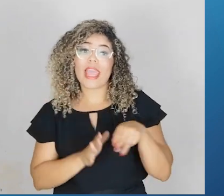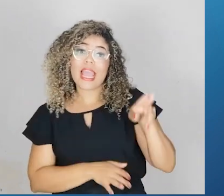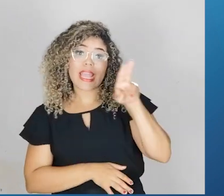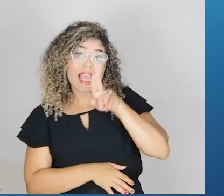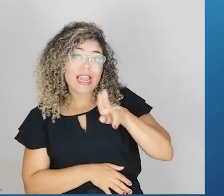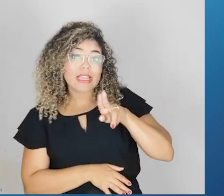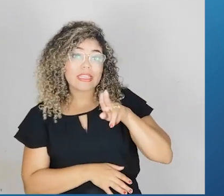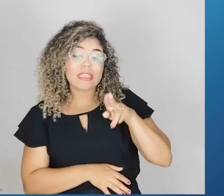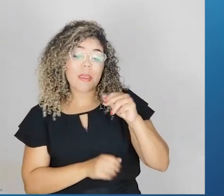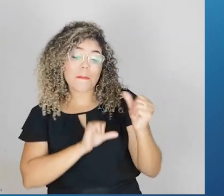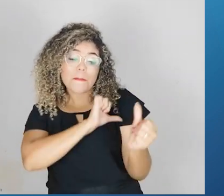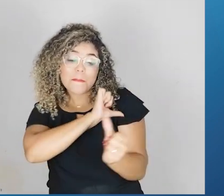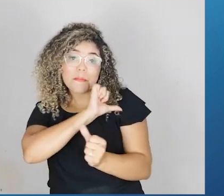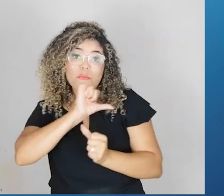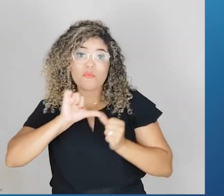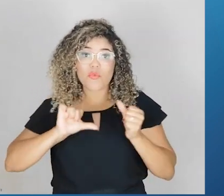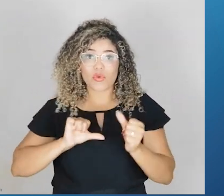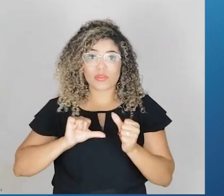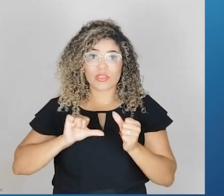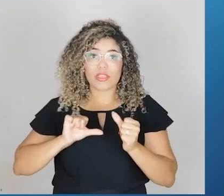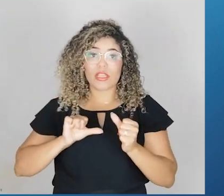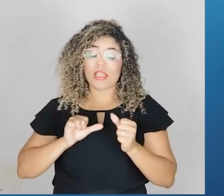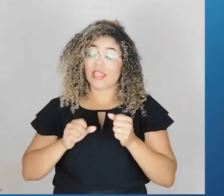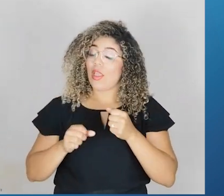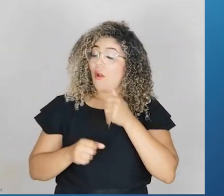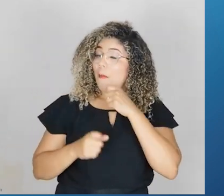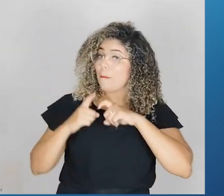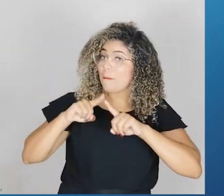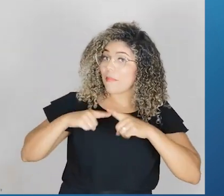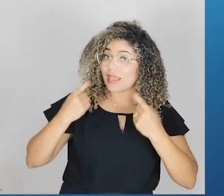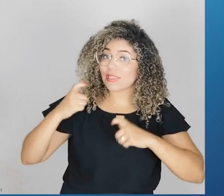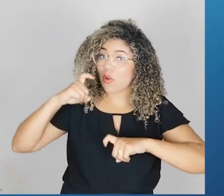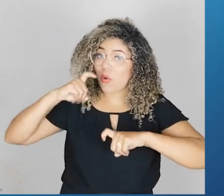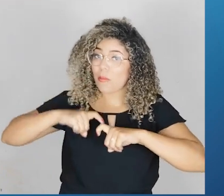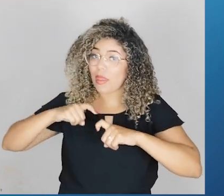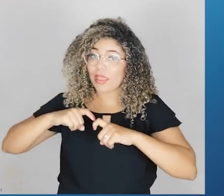que causam alterações, muitas vezes não recomendadas pelos médicos.